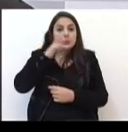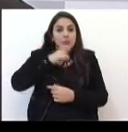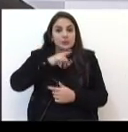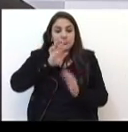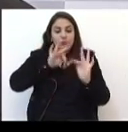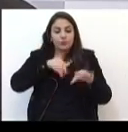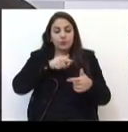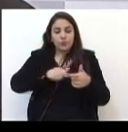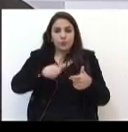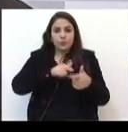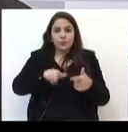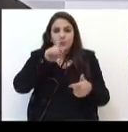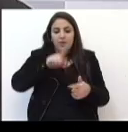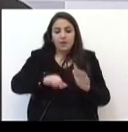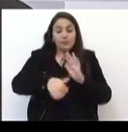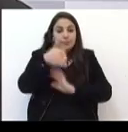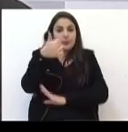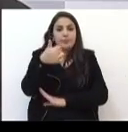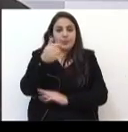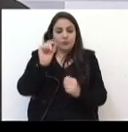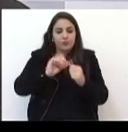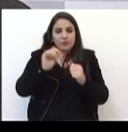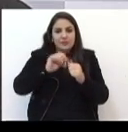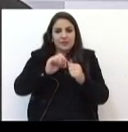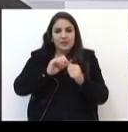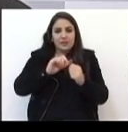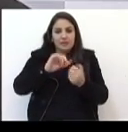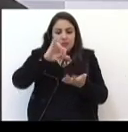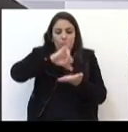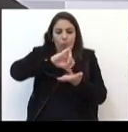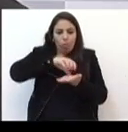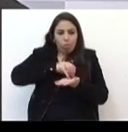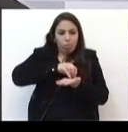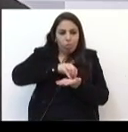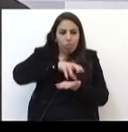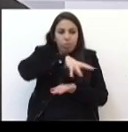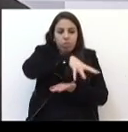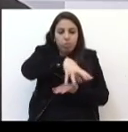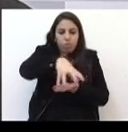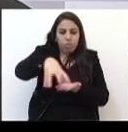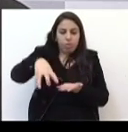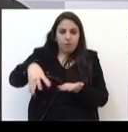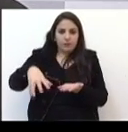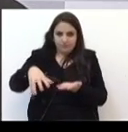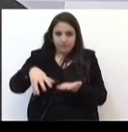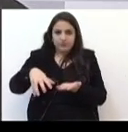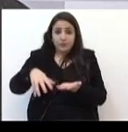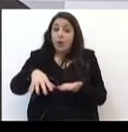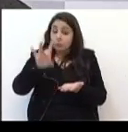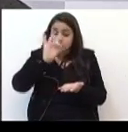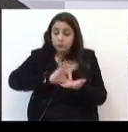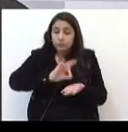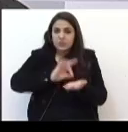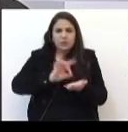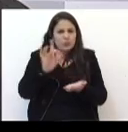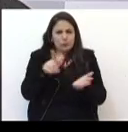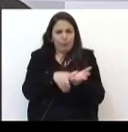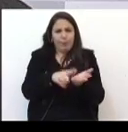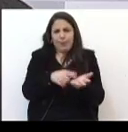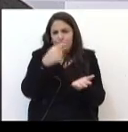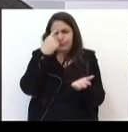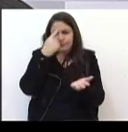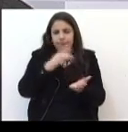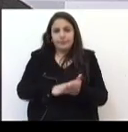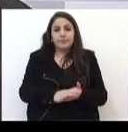esse problema seria primeiro fazer uma descentralização de fato, e não só no papel, onde